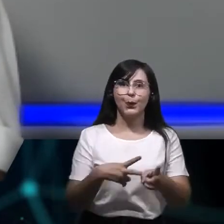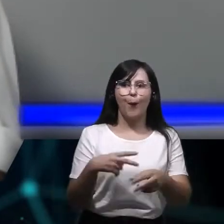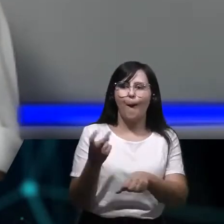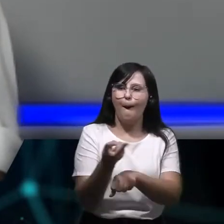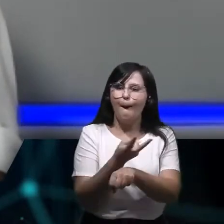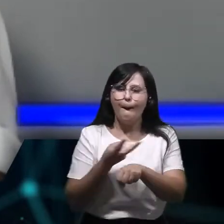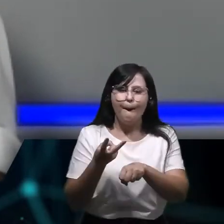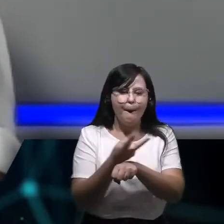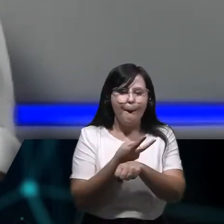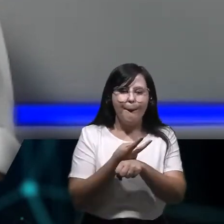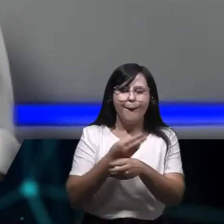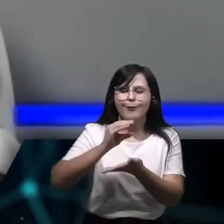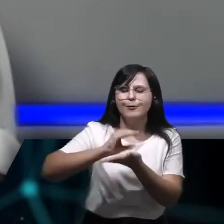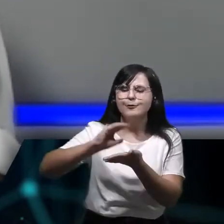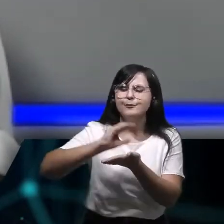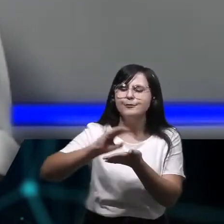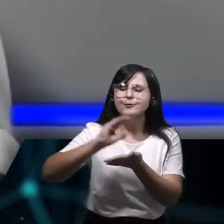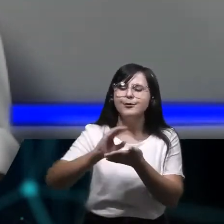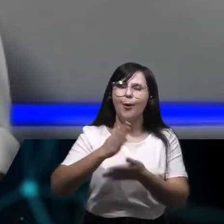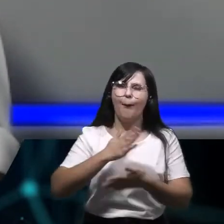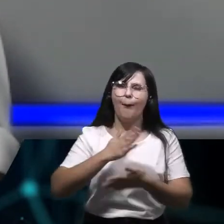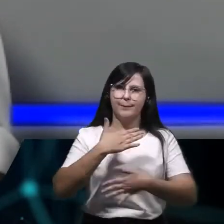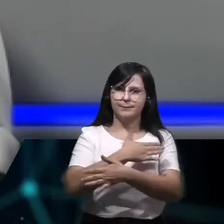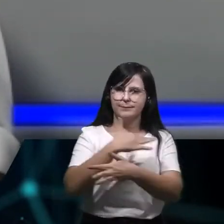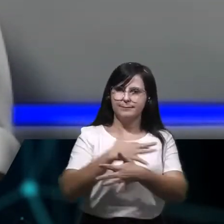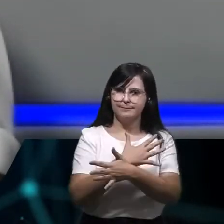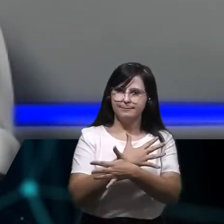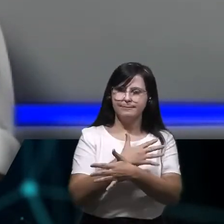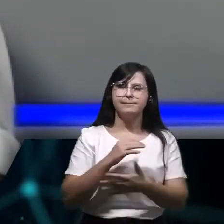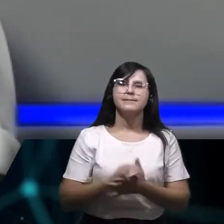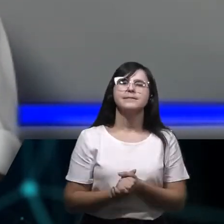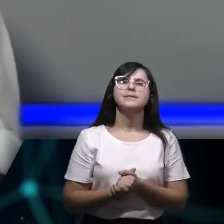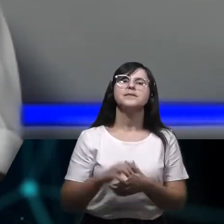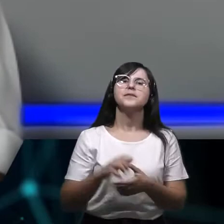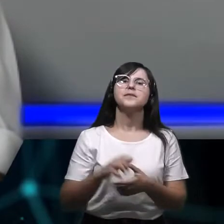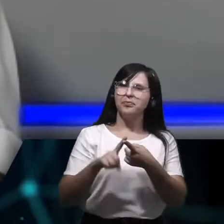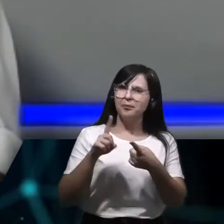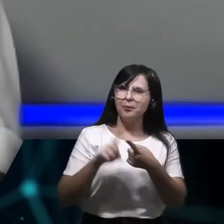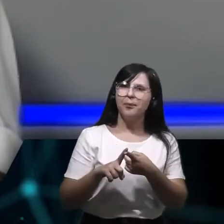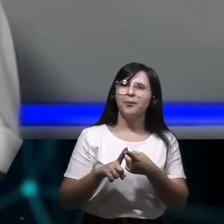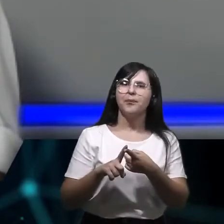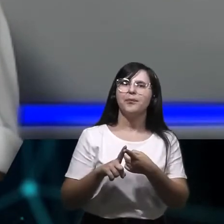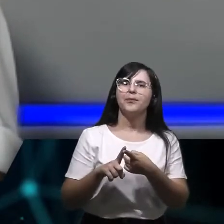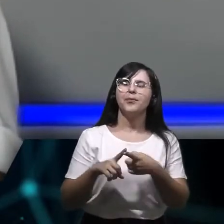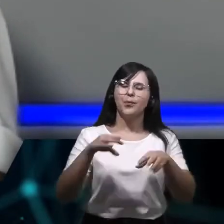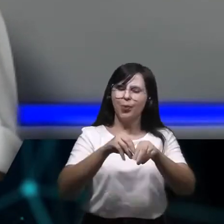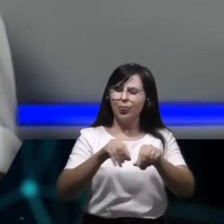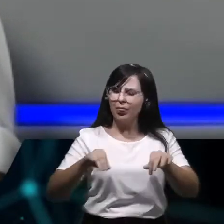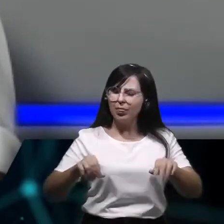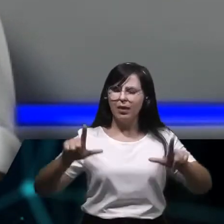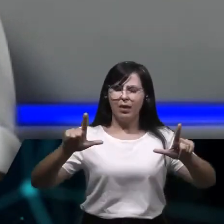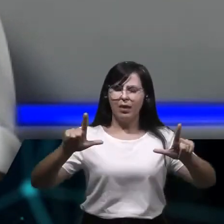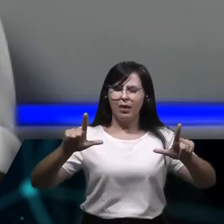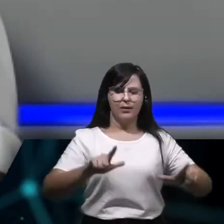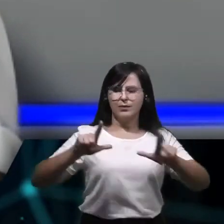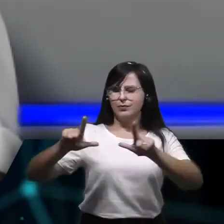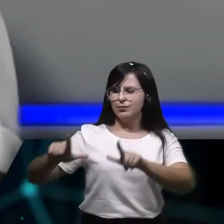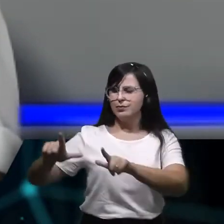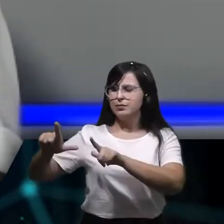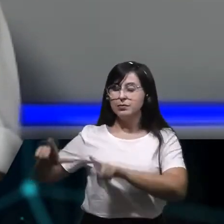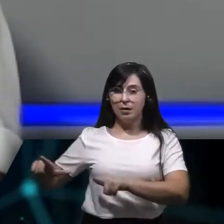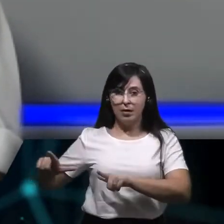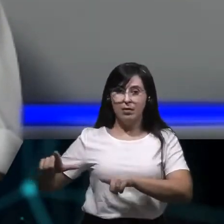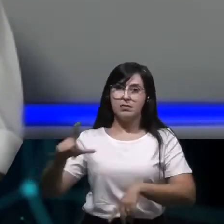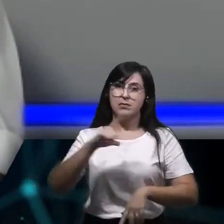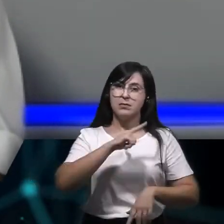busquei investir no meu município, né, através de loteamento, né, hoje eu tenho aqui no